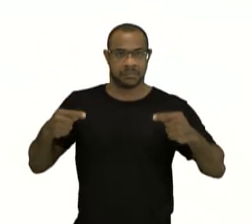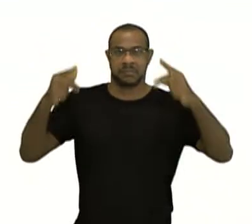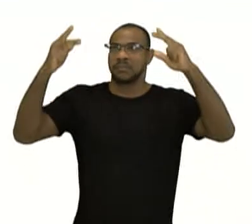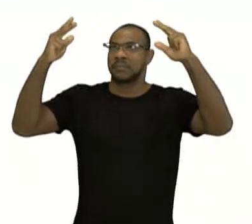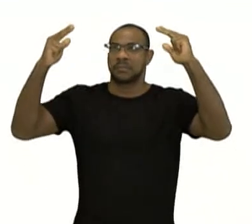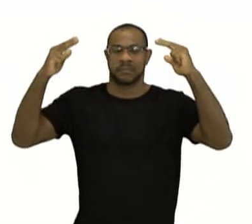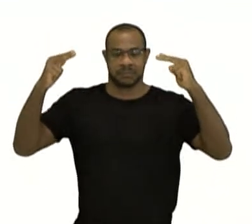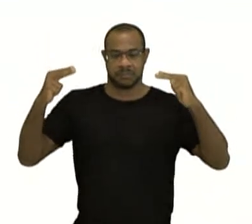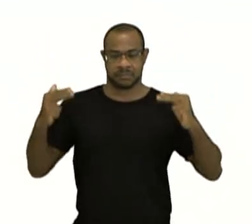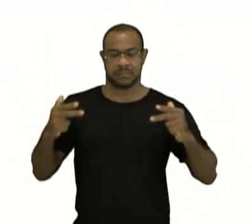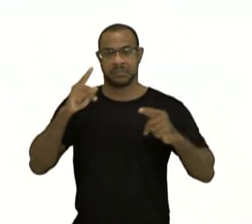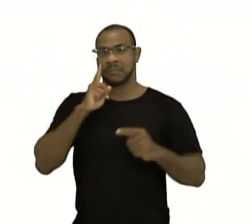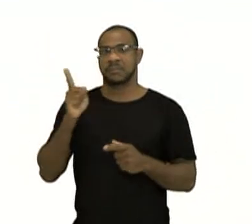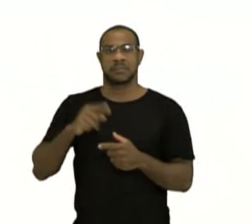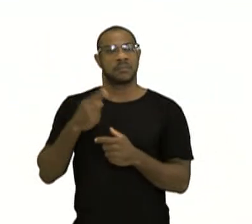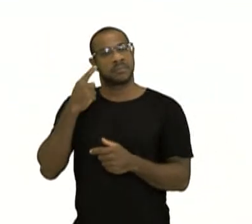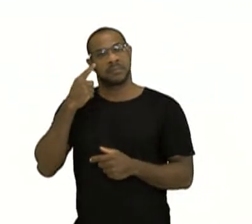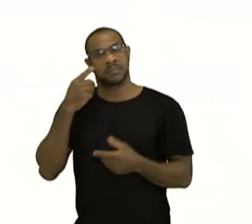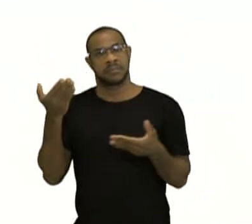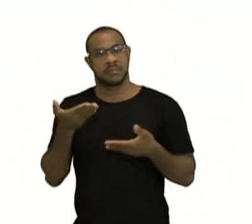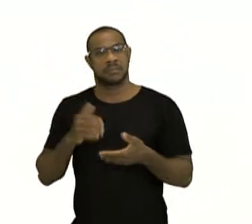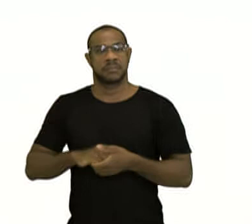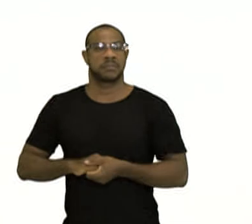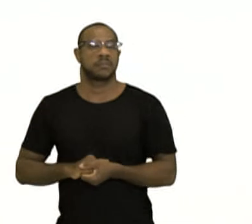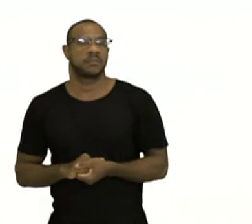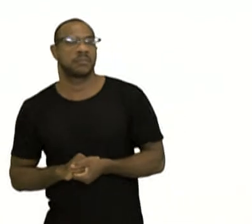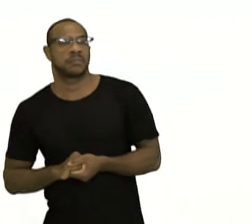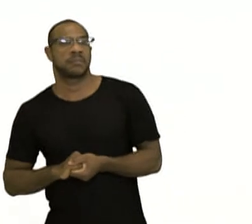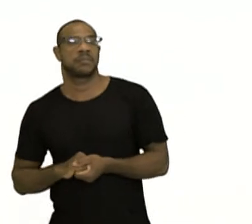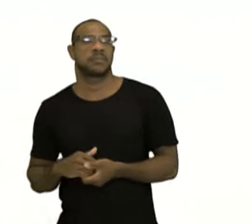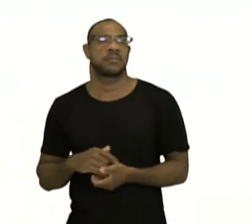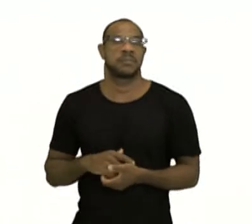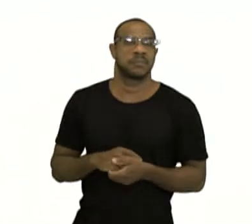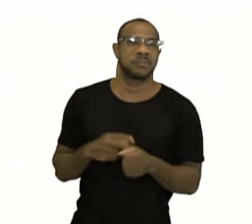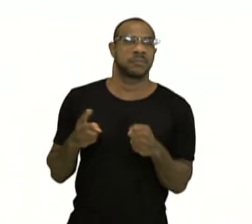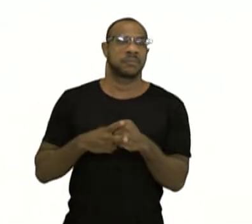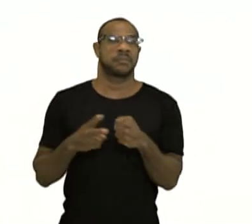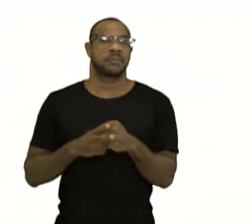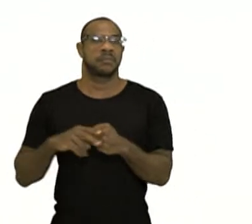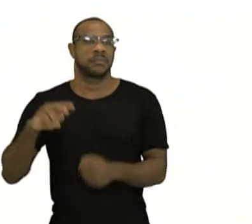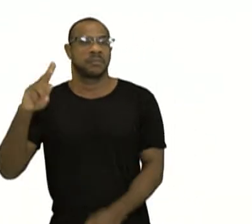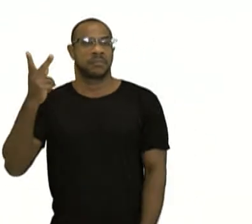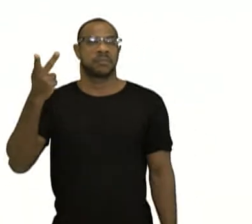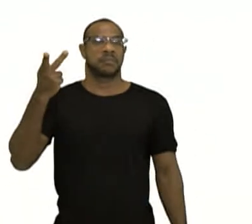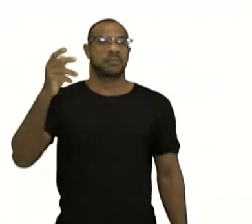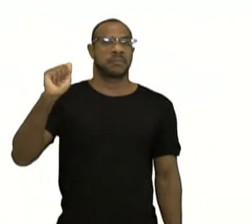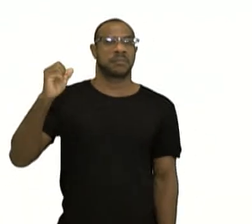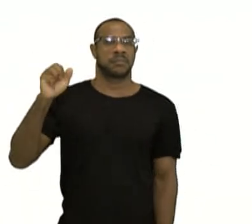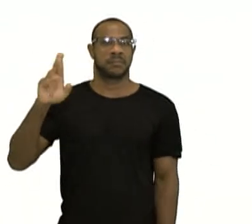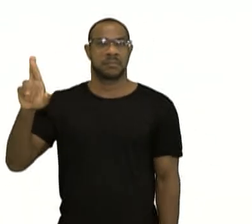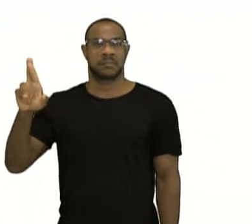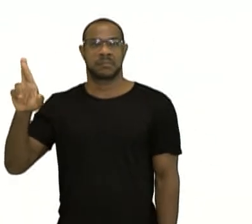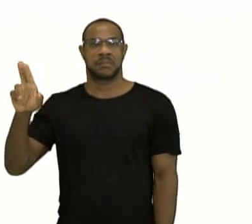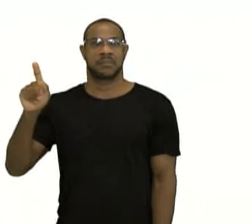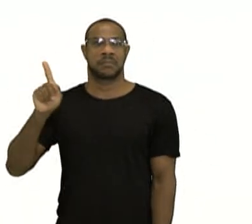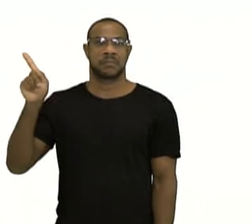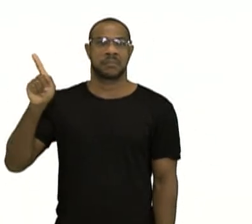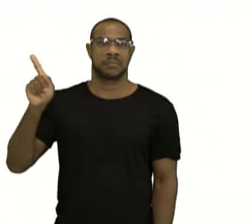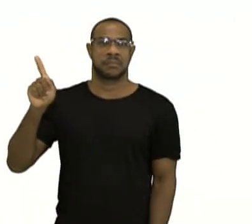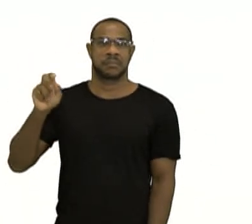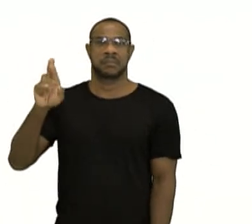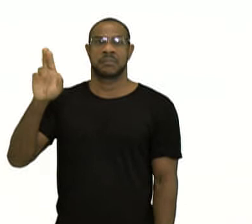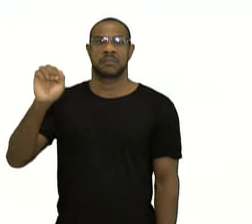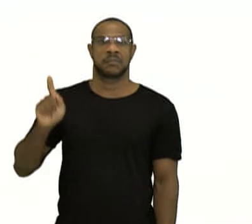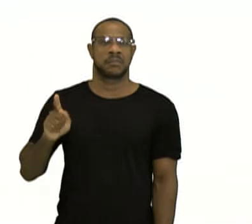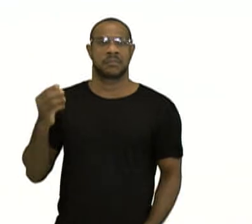ó. Vamos a pensar, aqui nós temos o verbo hacer. O que ocorre com o verbo hacer? La